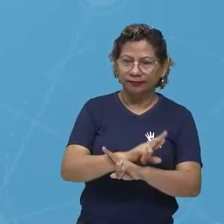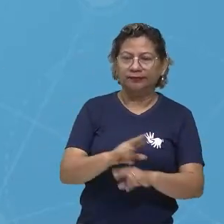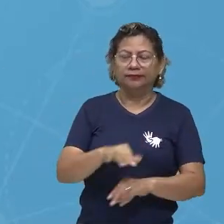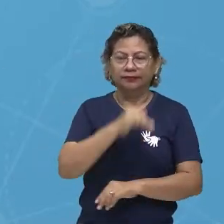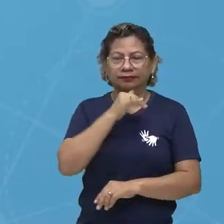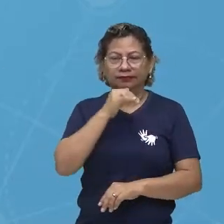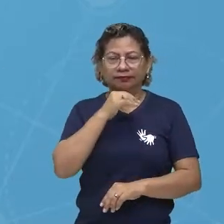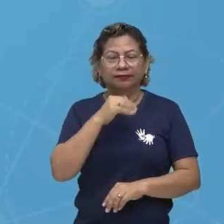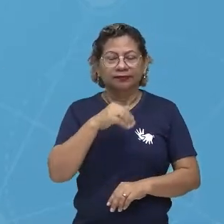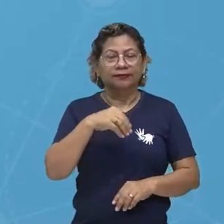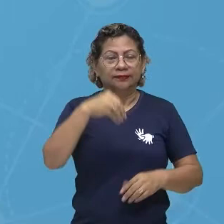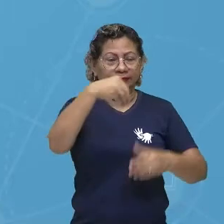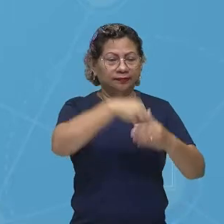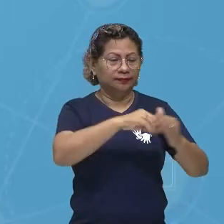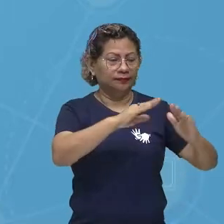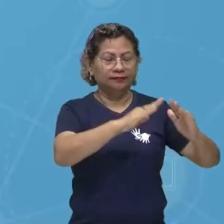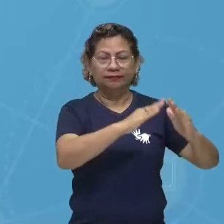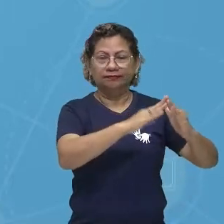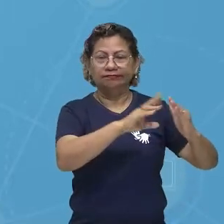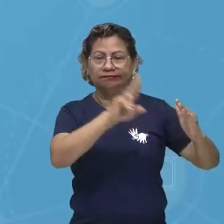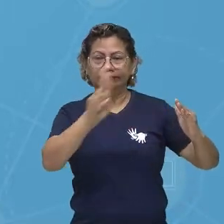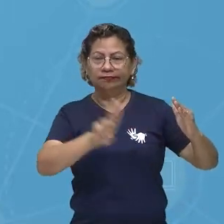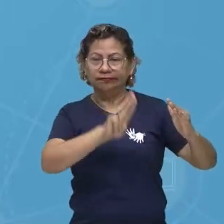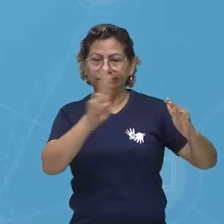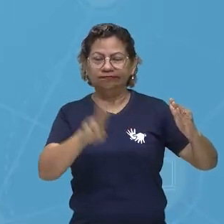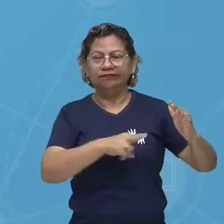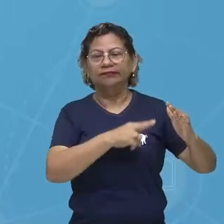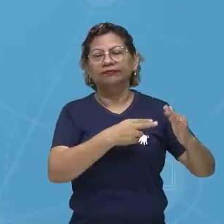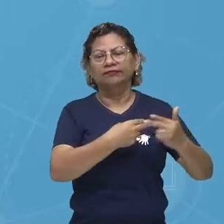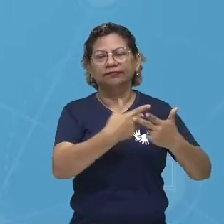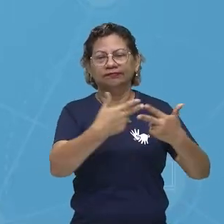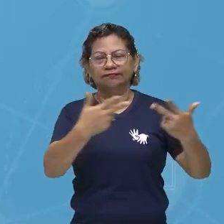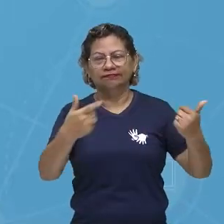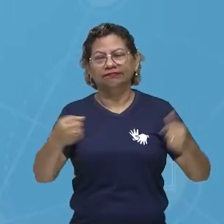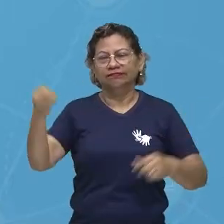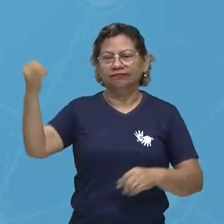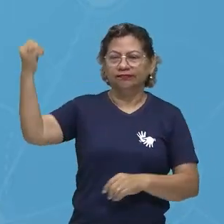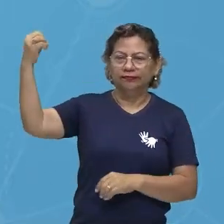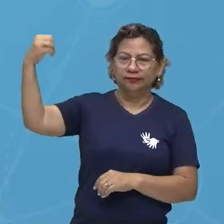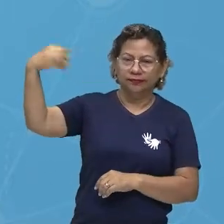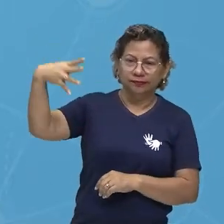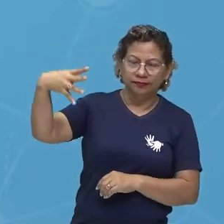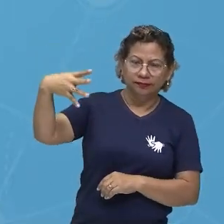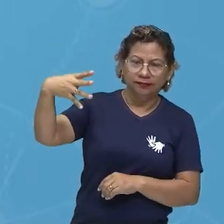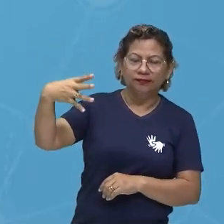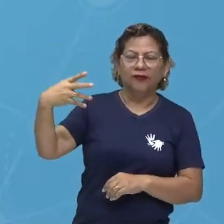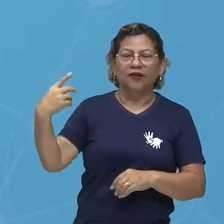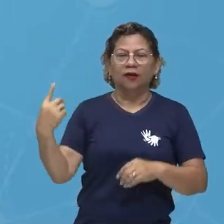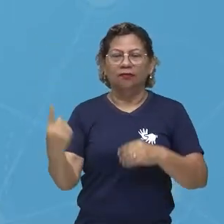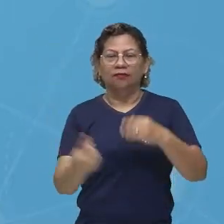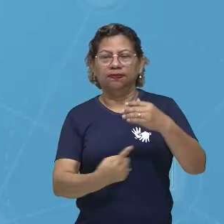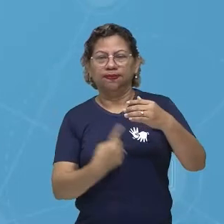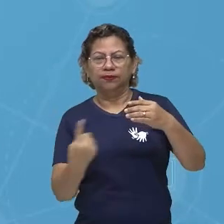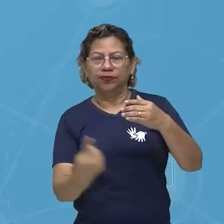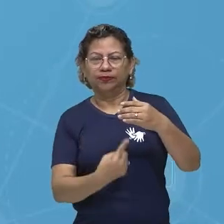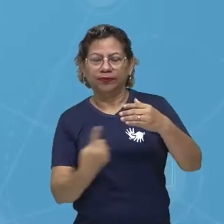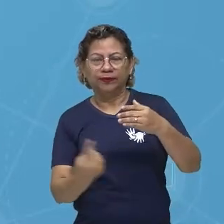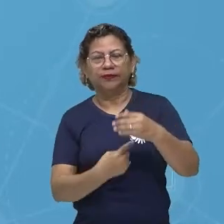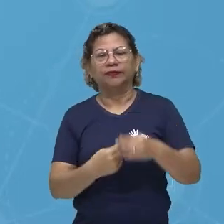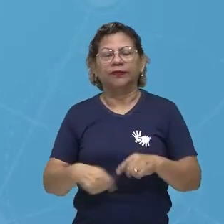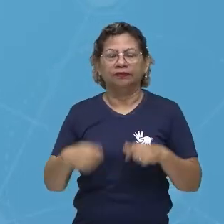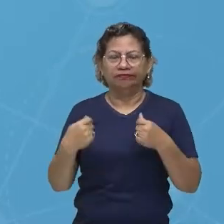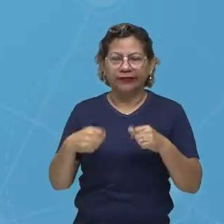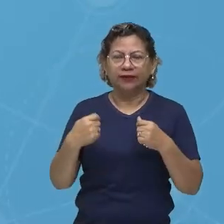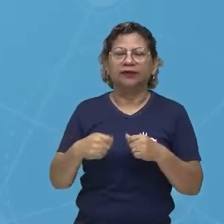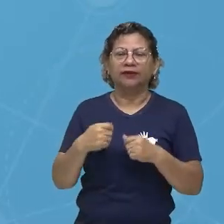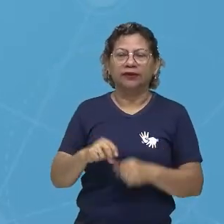que está funcionando, ela está relacionada à luz que está acesa aqui nesse momento, né? Existem vários fatores onde a gente precisa utilizar